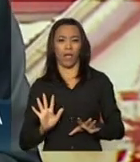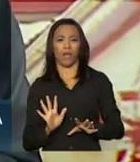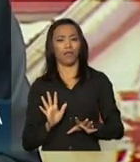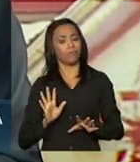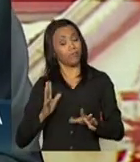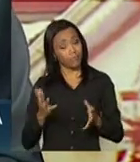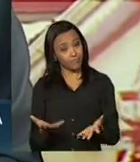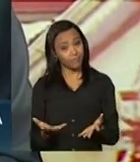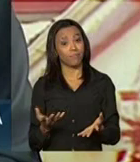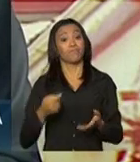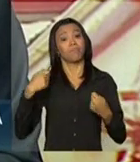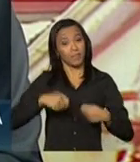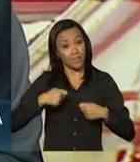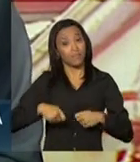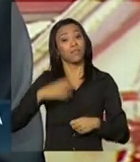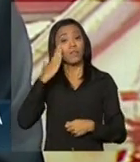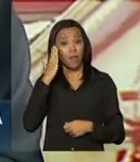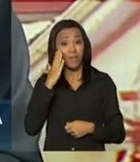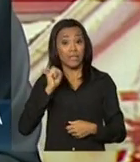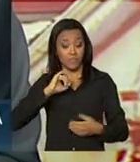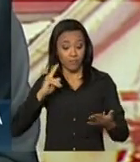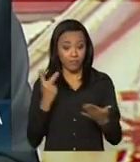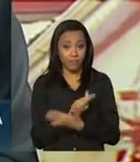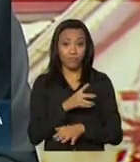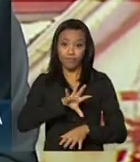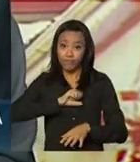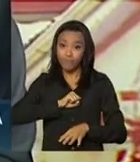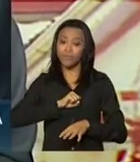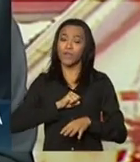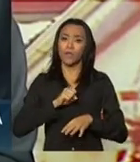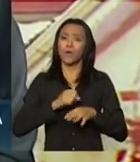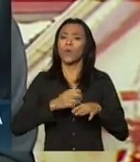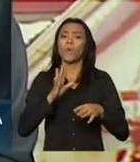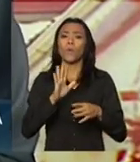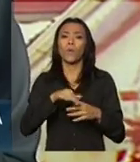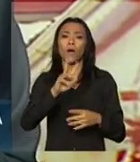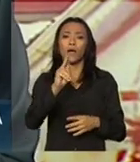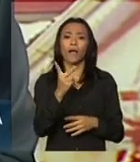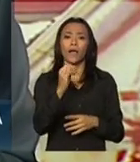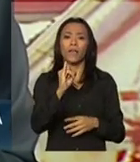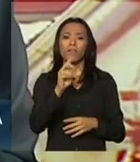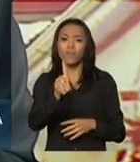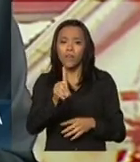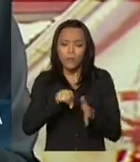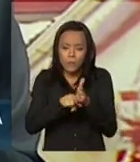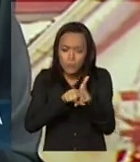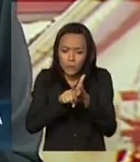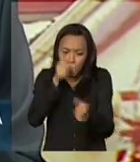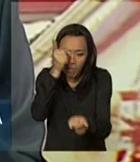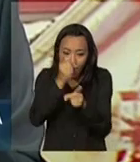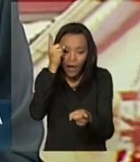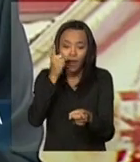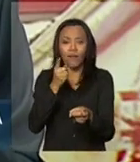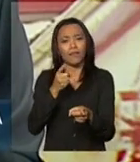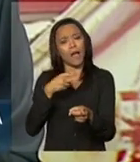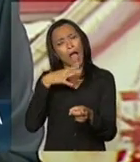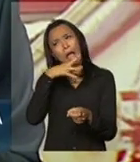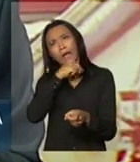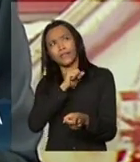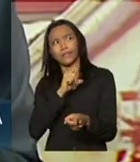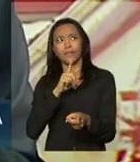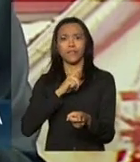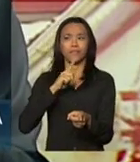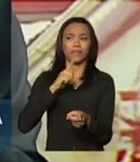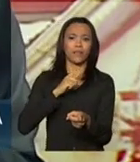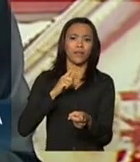o contrário. É melhor saber. O teste de HIV não deve ser feito por alguma pessoa que acha que tem